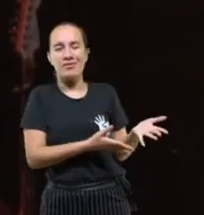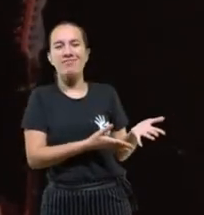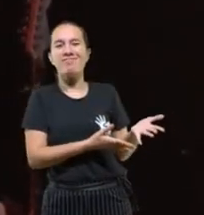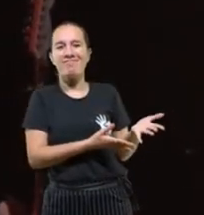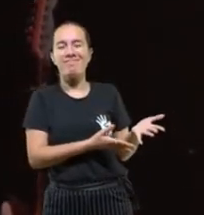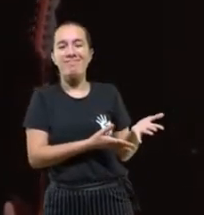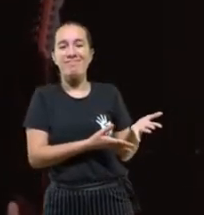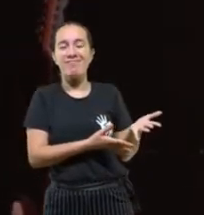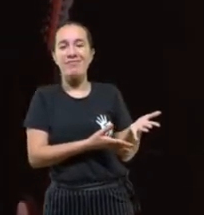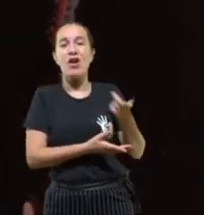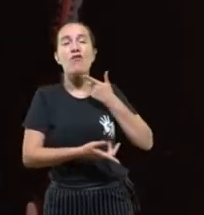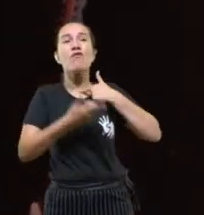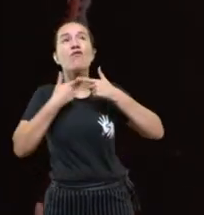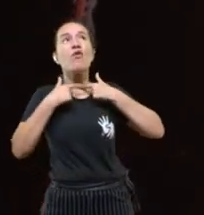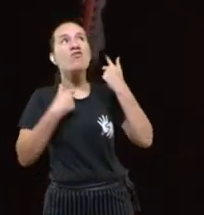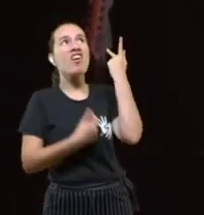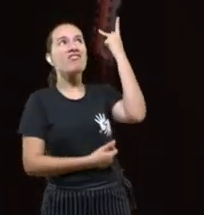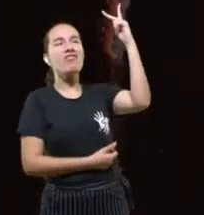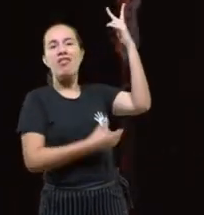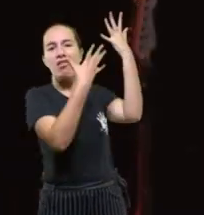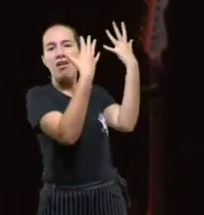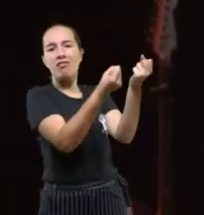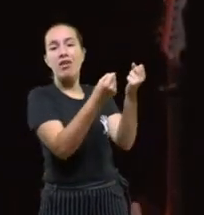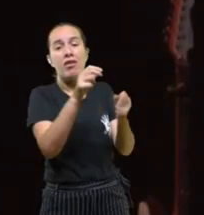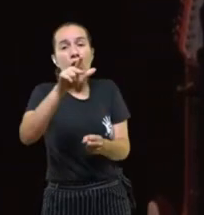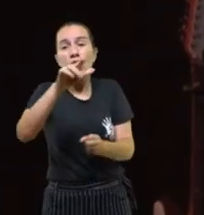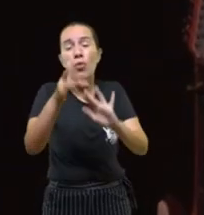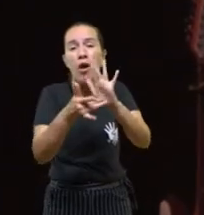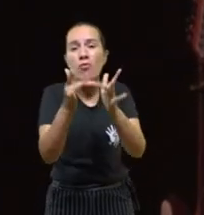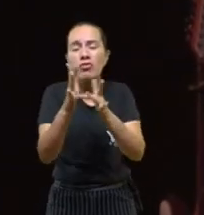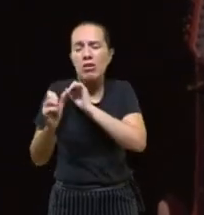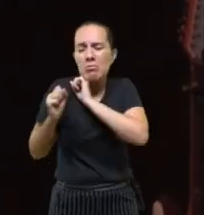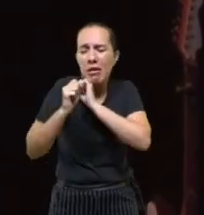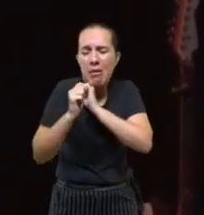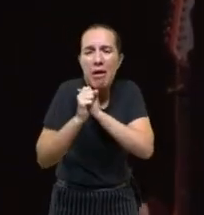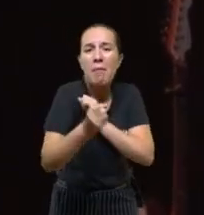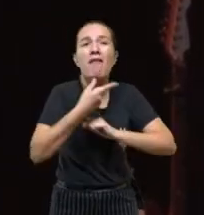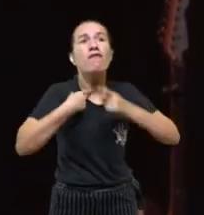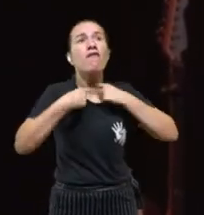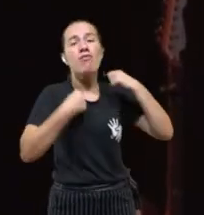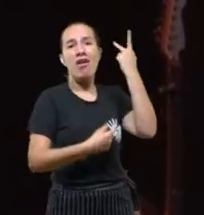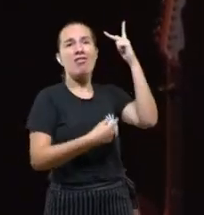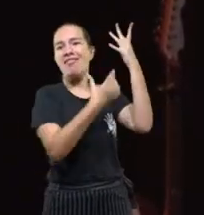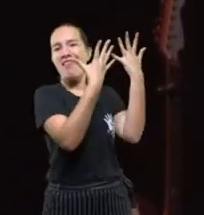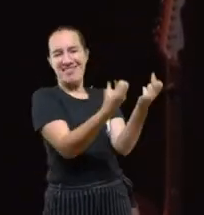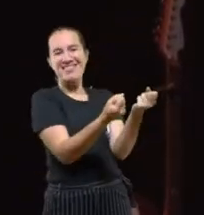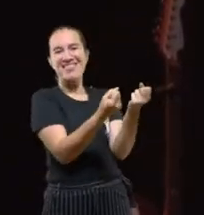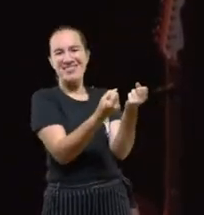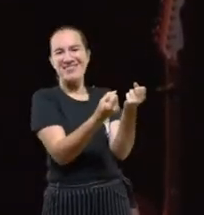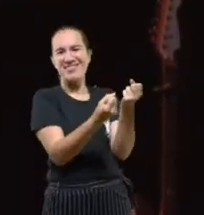vezes, nós fazemos, não é, o que nós fazemos não é o que nós queremos fazer.